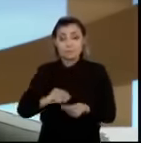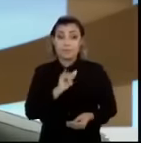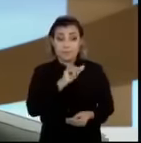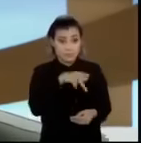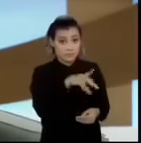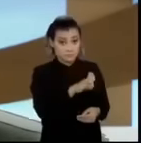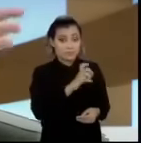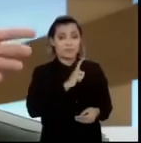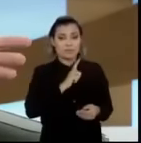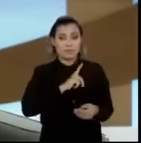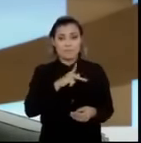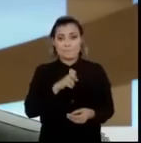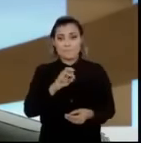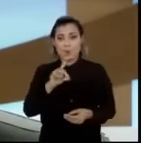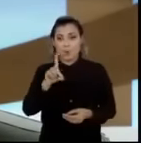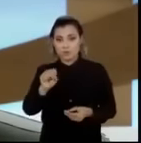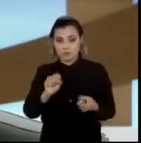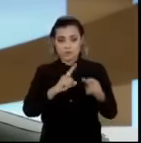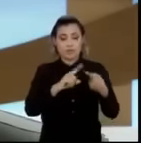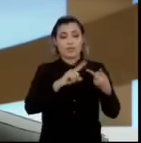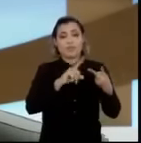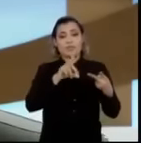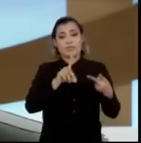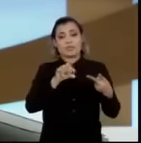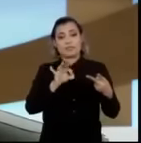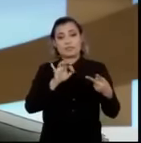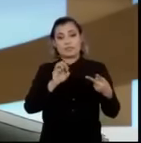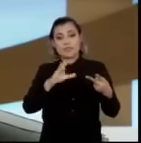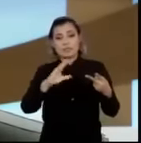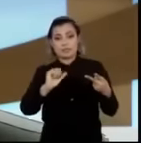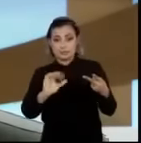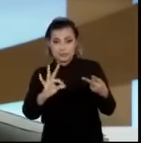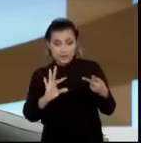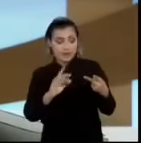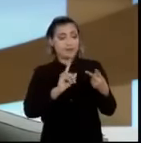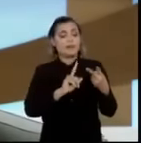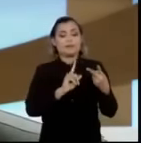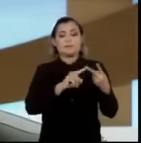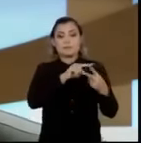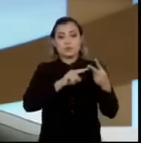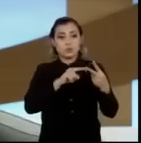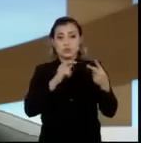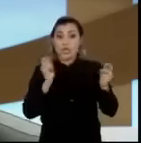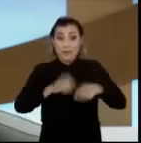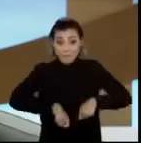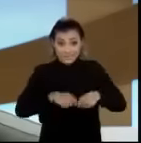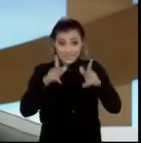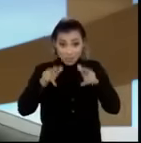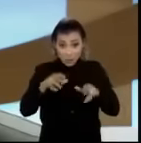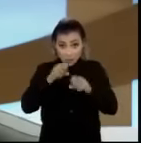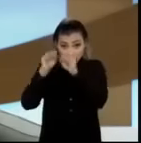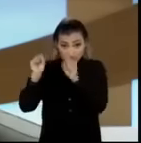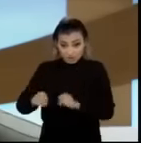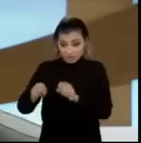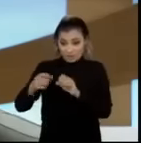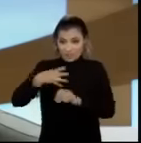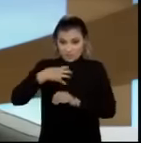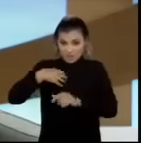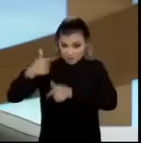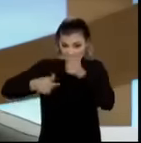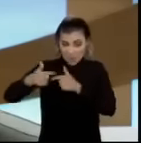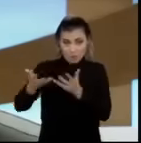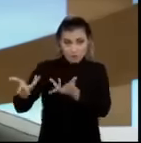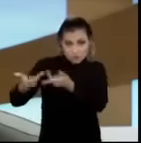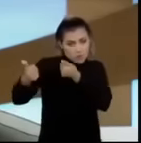o PRODES, que é anual, o DETER, que são os alertas de desmatamento. Nenhum dos dois tem a capacidade que esses sistemas de alta resolução têm,